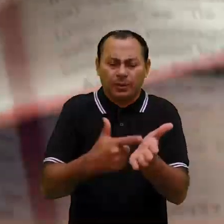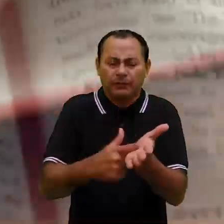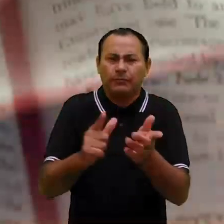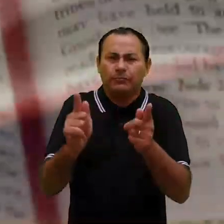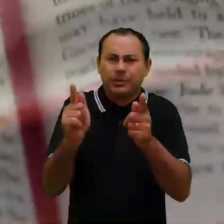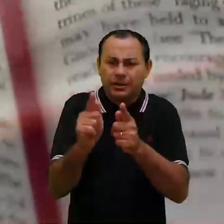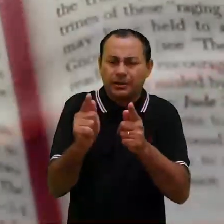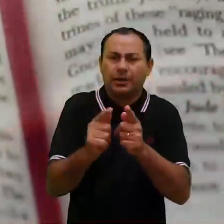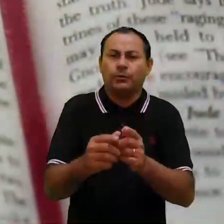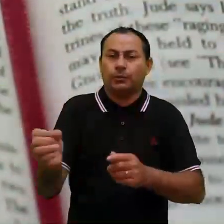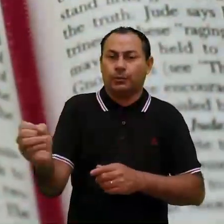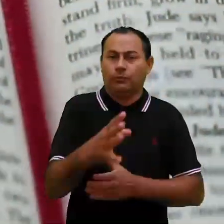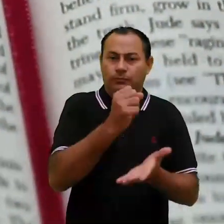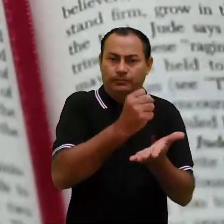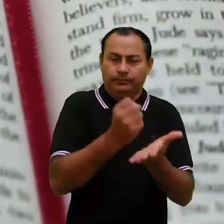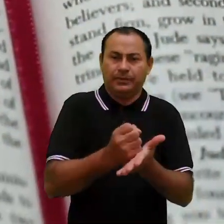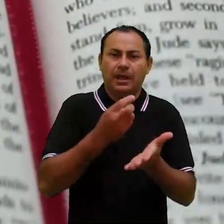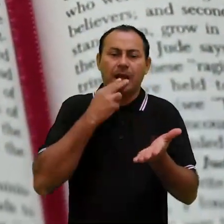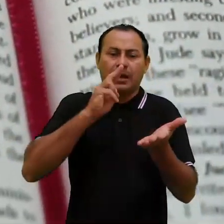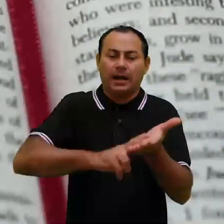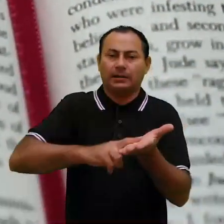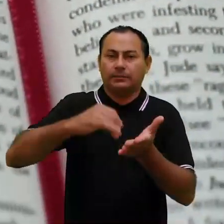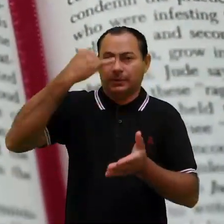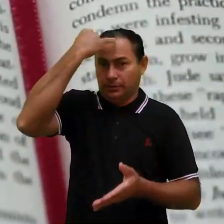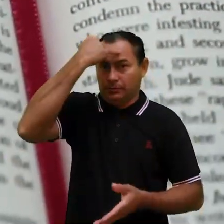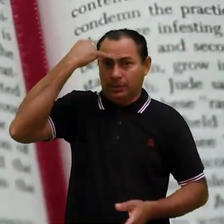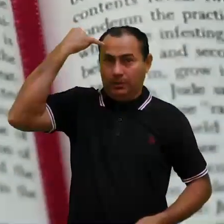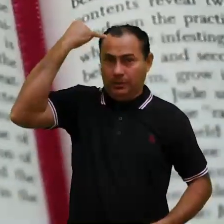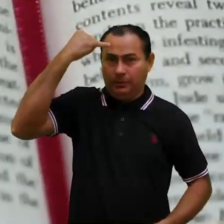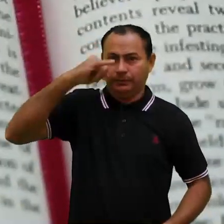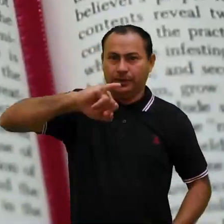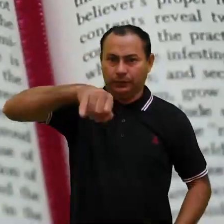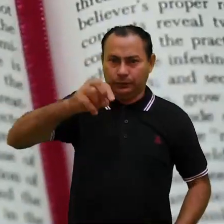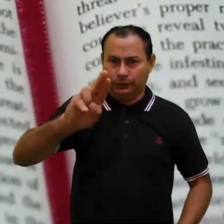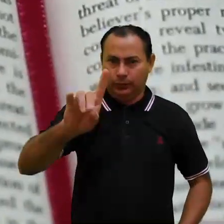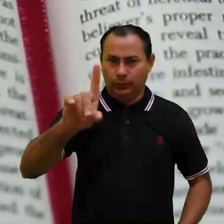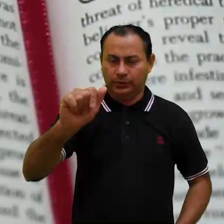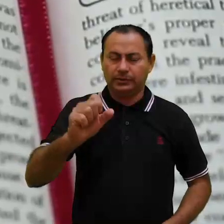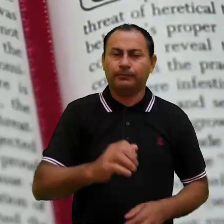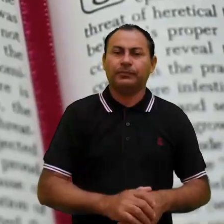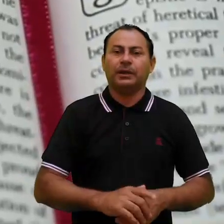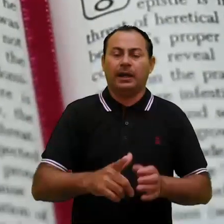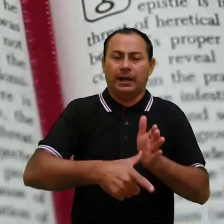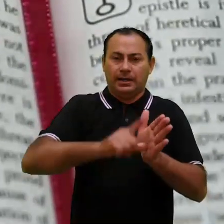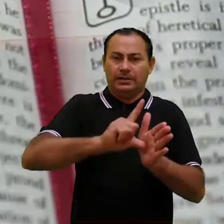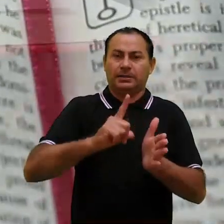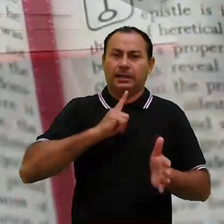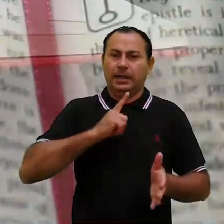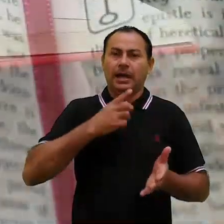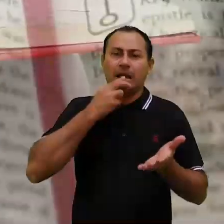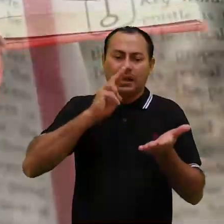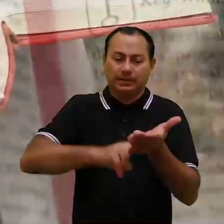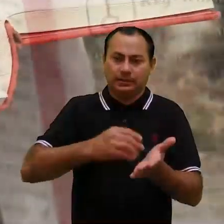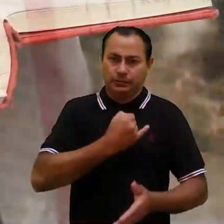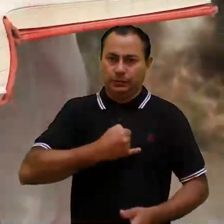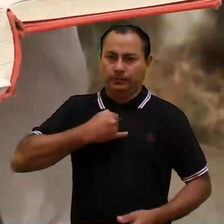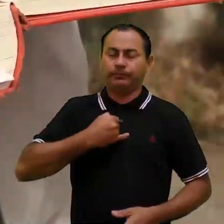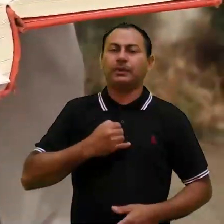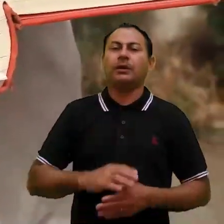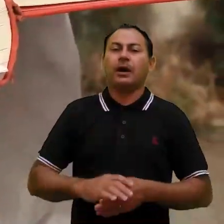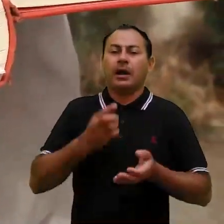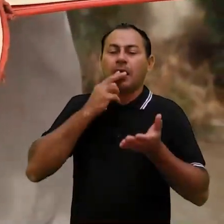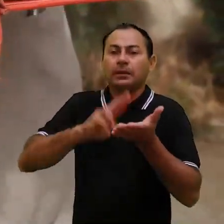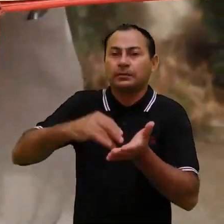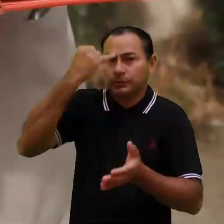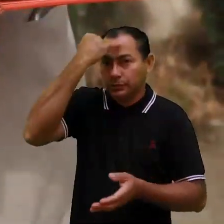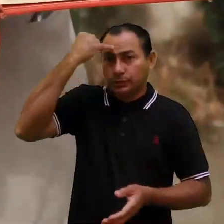Novo Testamento, a Epístola de Judas, a seguinte as cartas de João. A Epístola de Judas